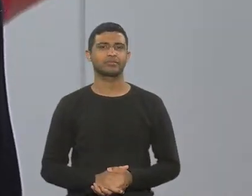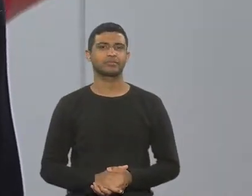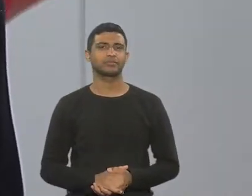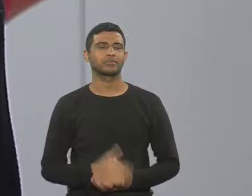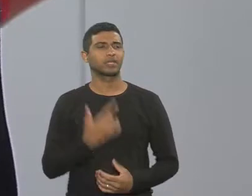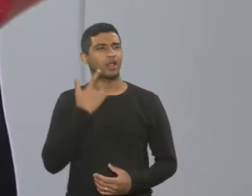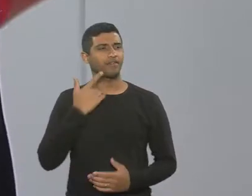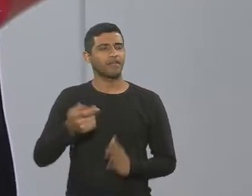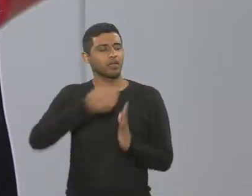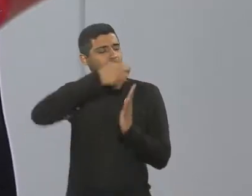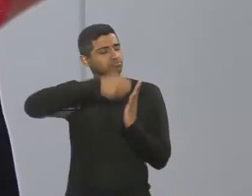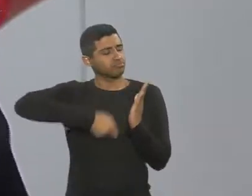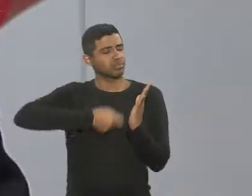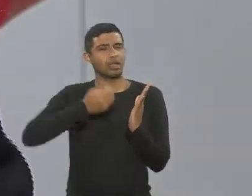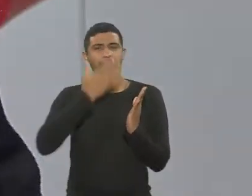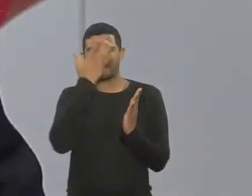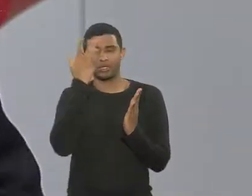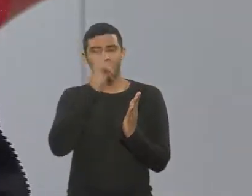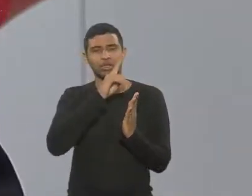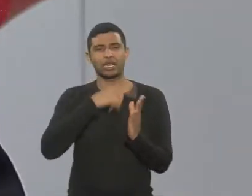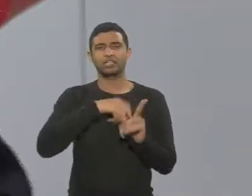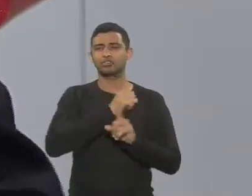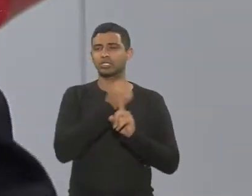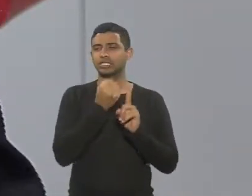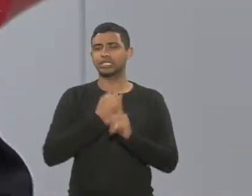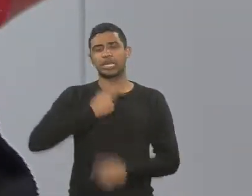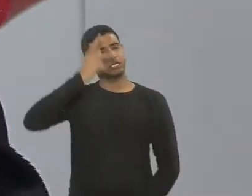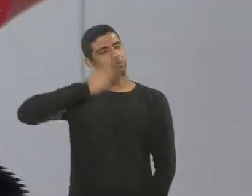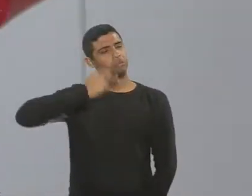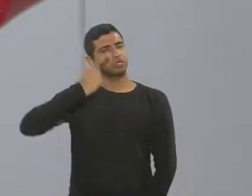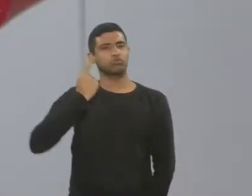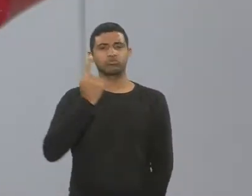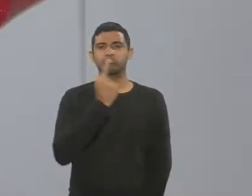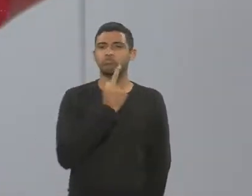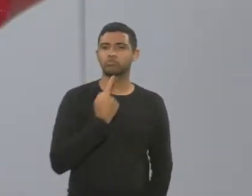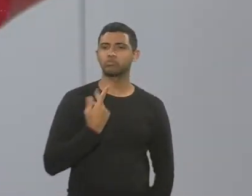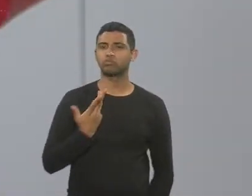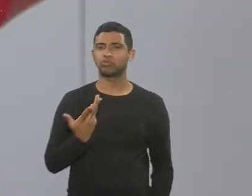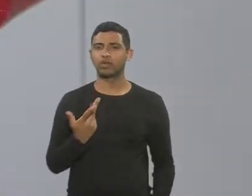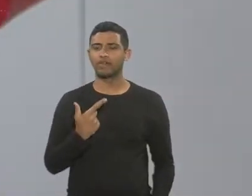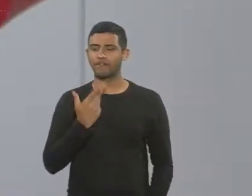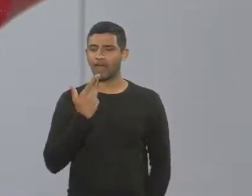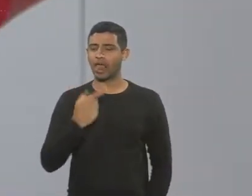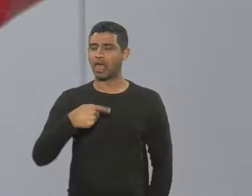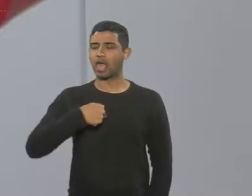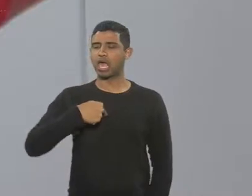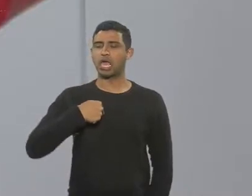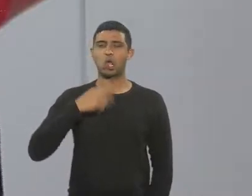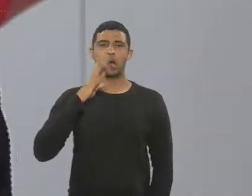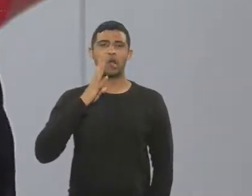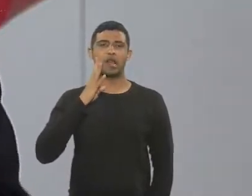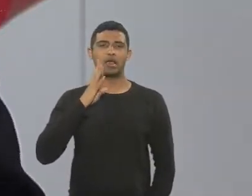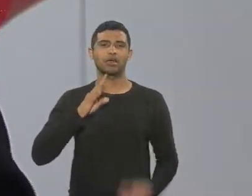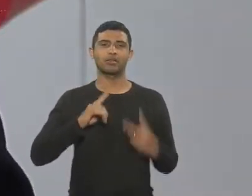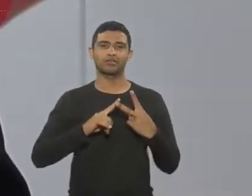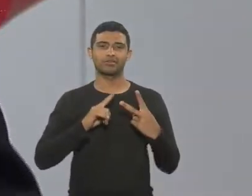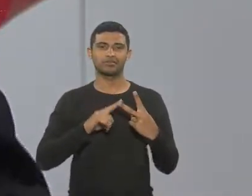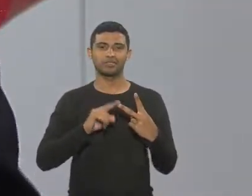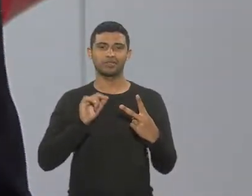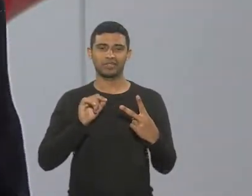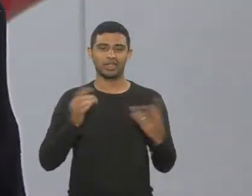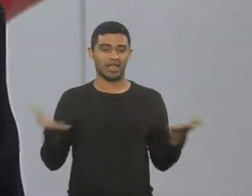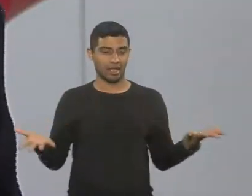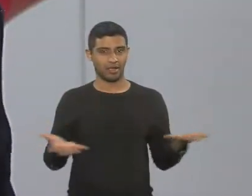tem a ver. Narrativas na primeira pessoa, porque a sociedade está mais individualista, então as narrativas no eu, né, assim, são legais, né? A segunda, a questão